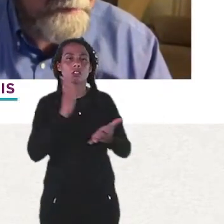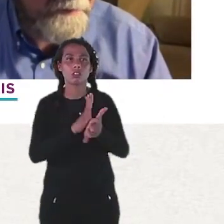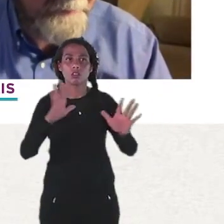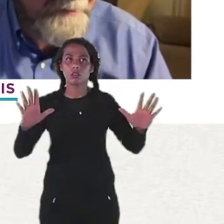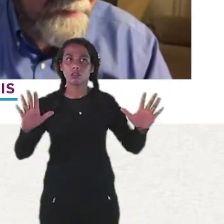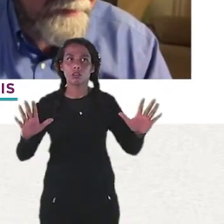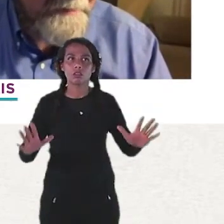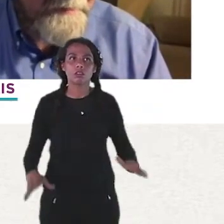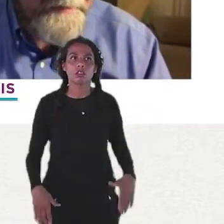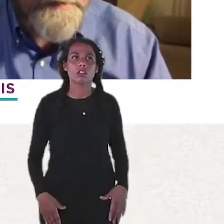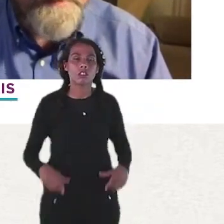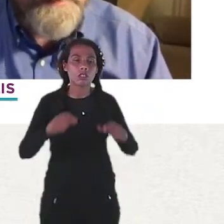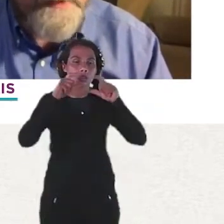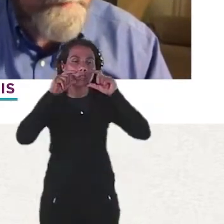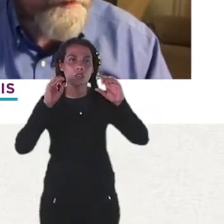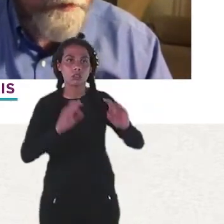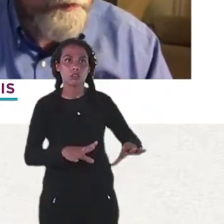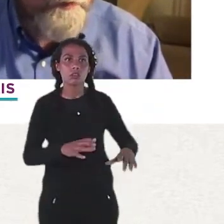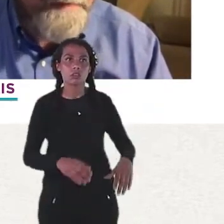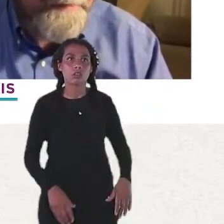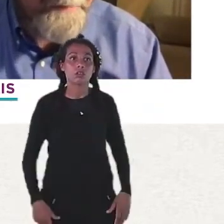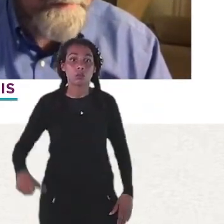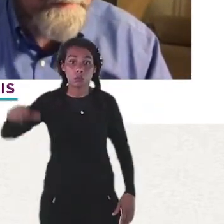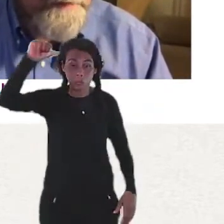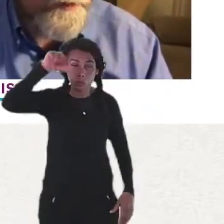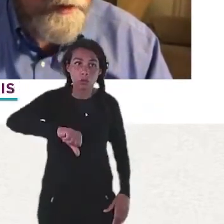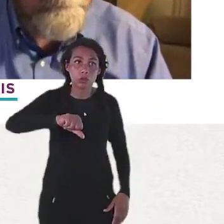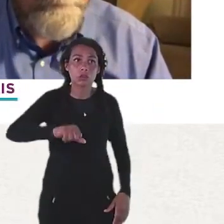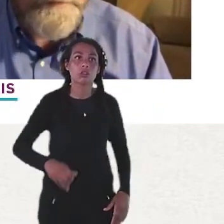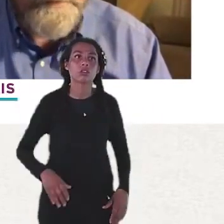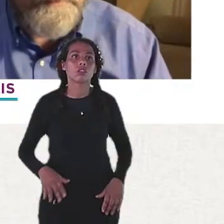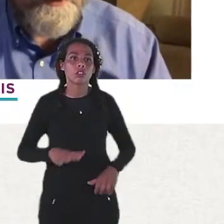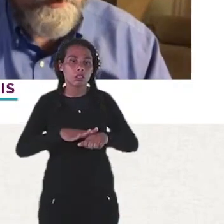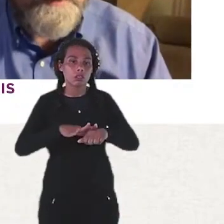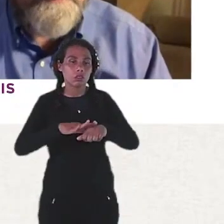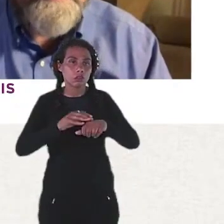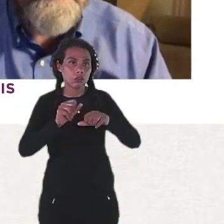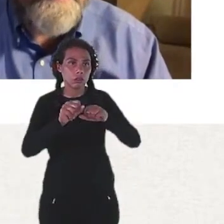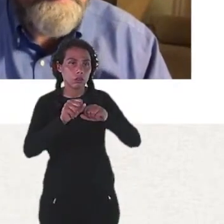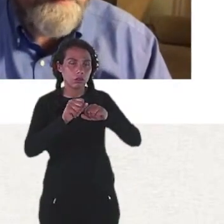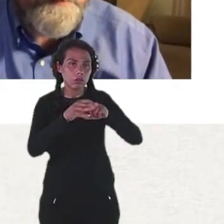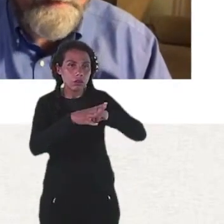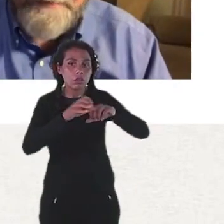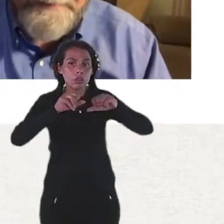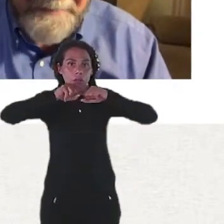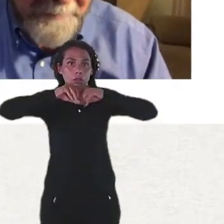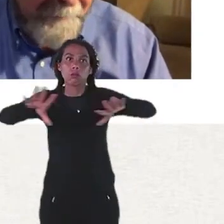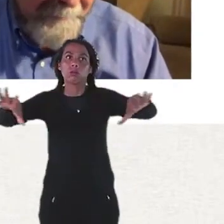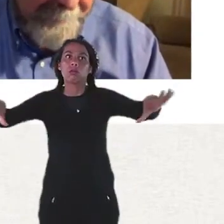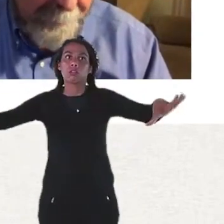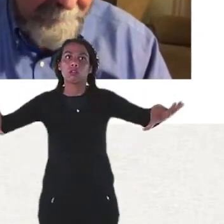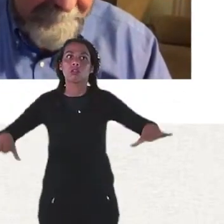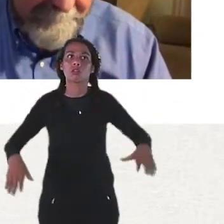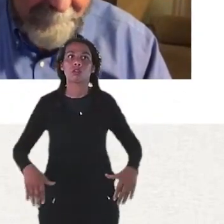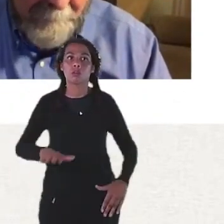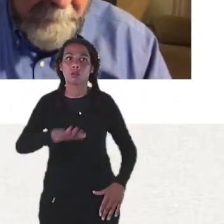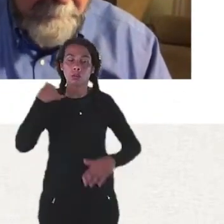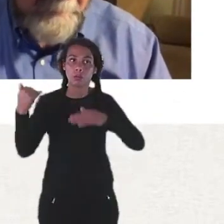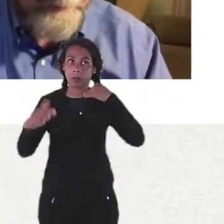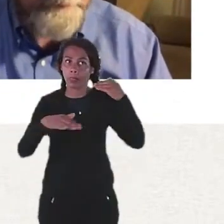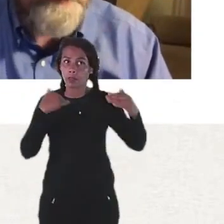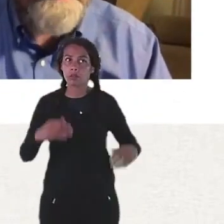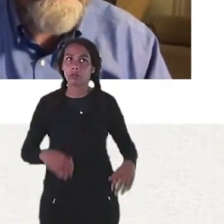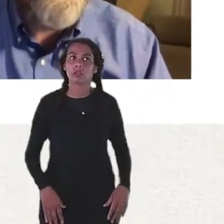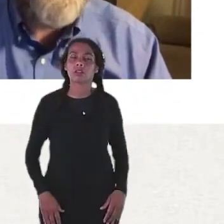do Chile, novamente. E a mesma coisa o Uruguai, que só achou que a vacinação ia resolver. A vacinação é